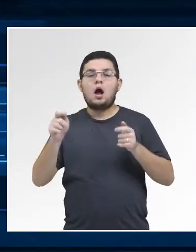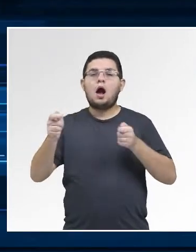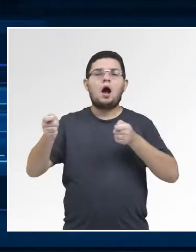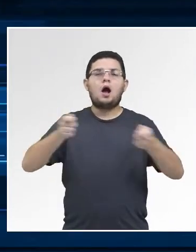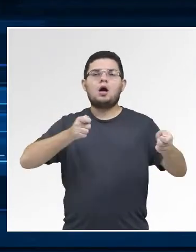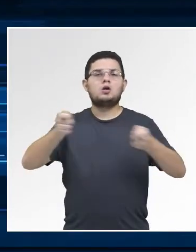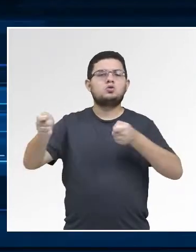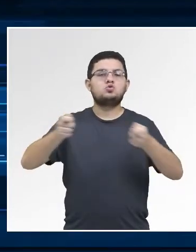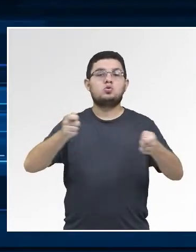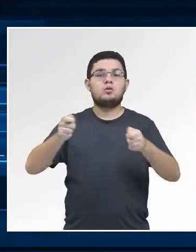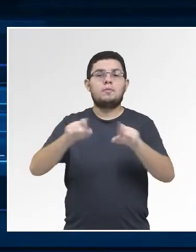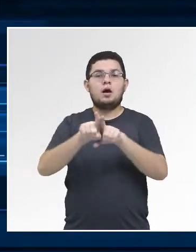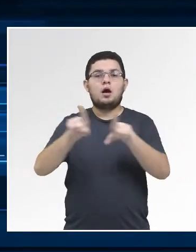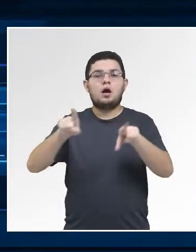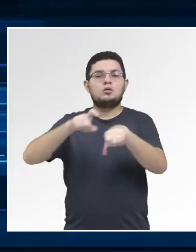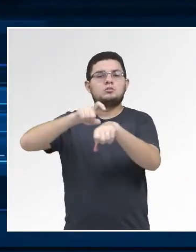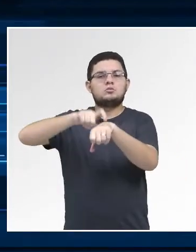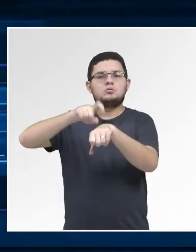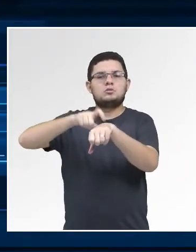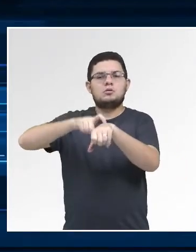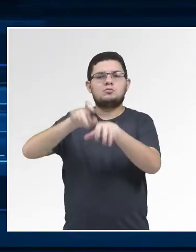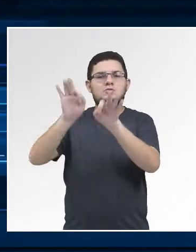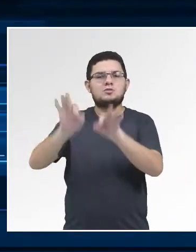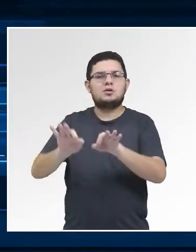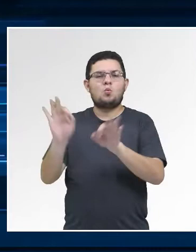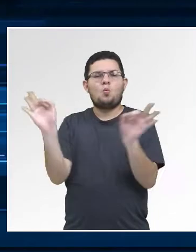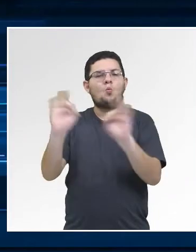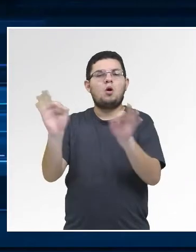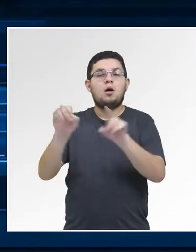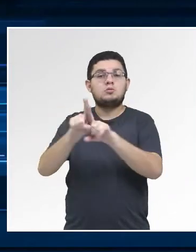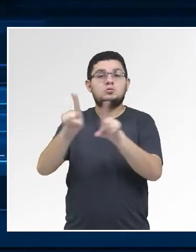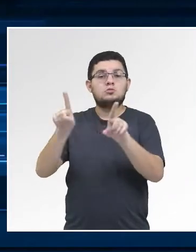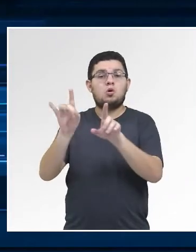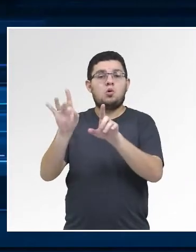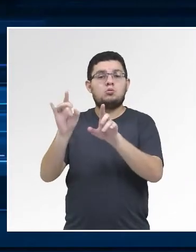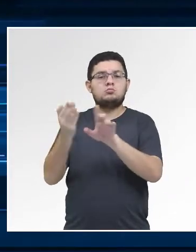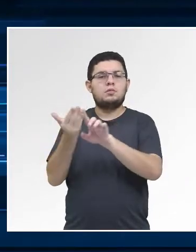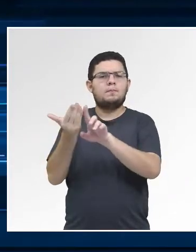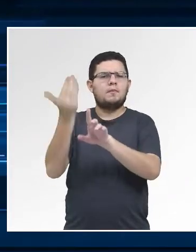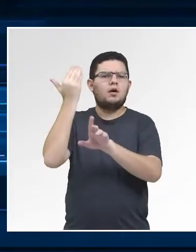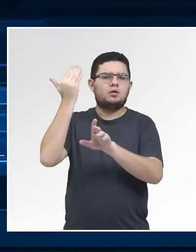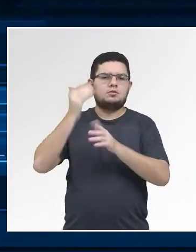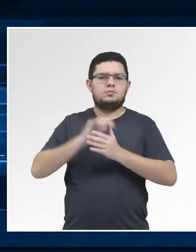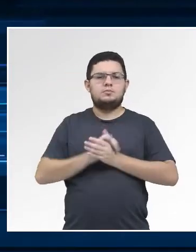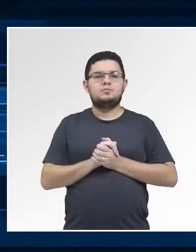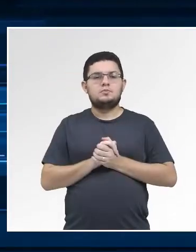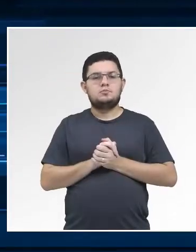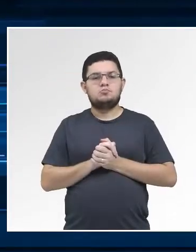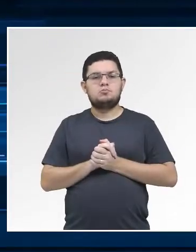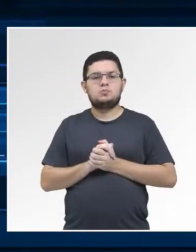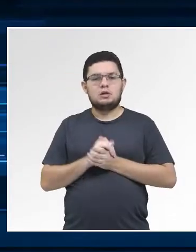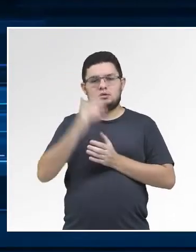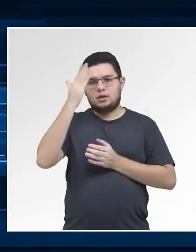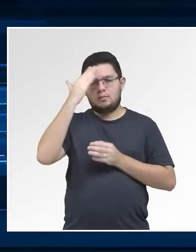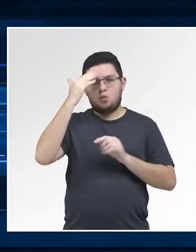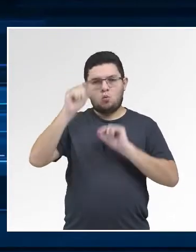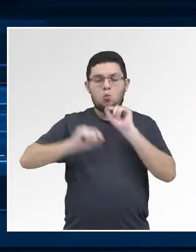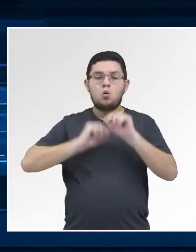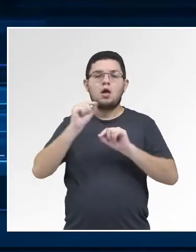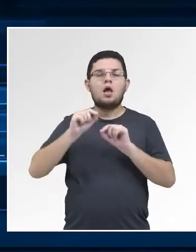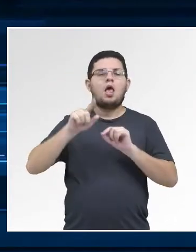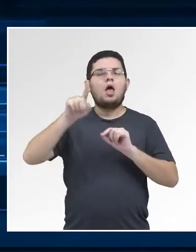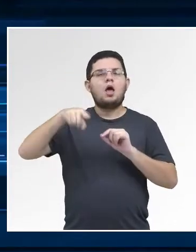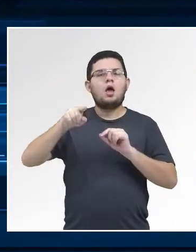tempo indefinido no passado, como nós já sabemos. Ele serve justamente para isso, para dizer o que aconteceu,